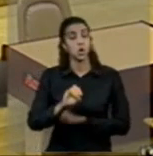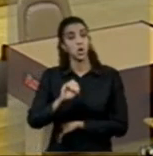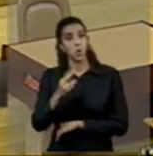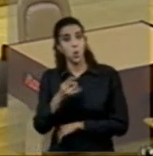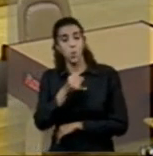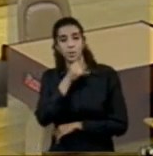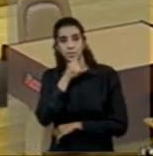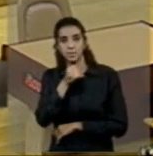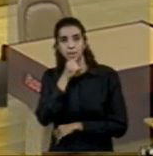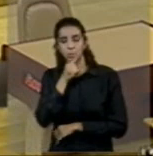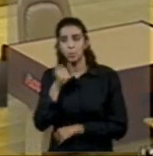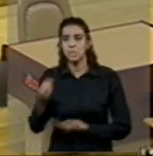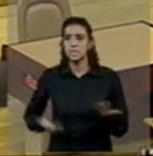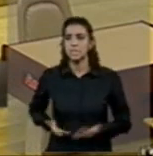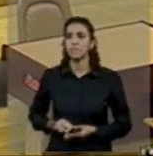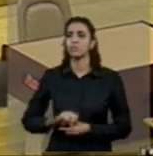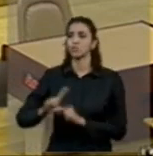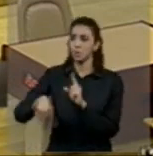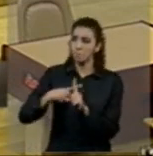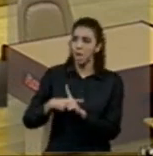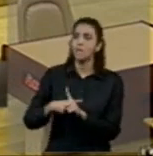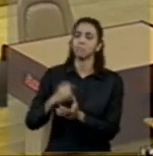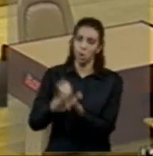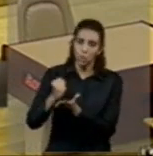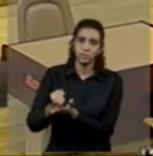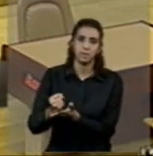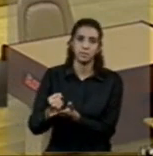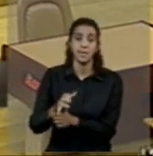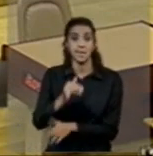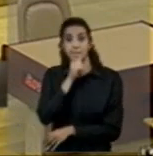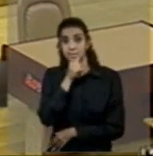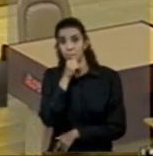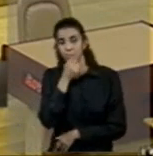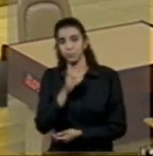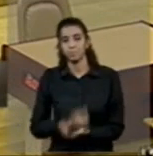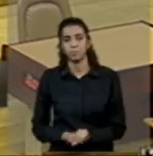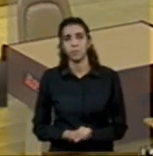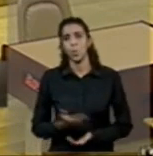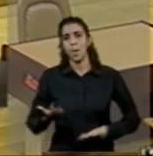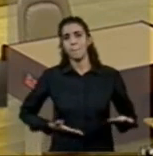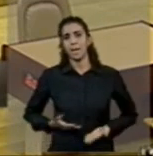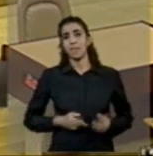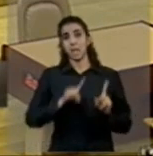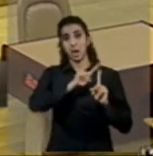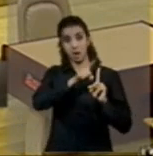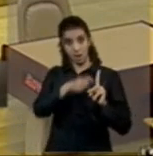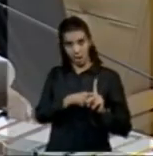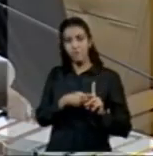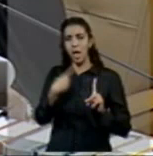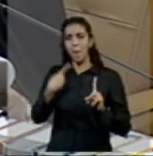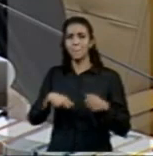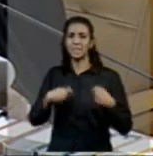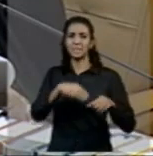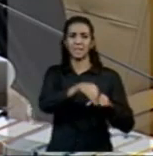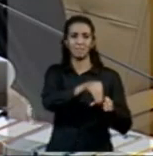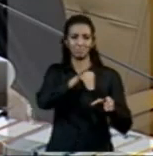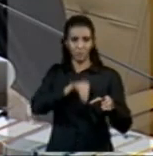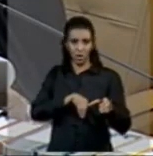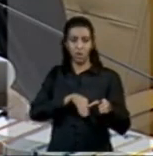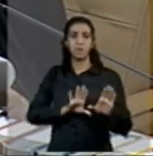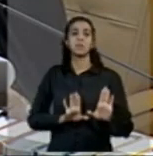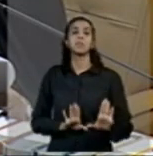acréscimo extraordinário do serviço, ou seja, uma empregada gestante com necessidade de se afastar, estava